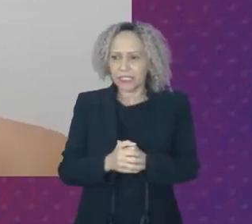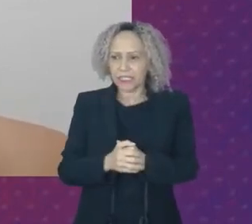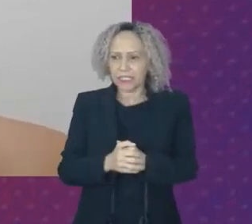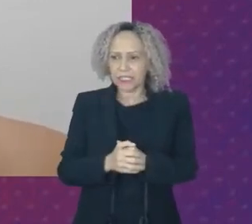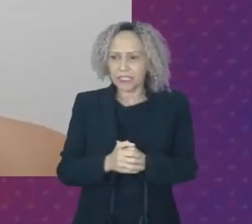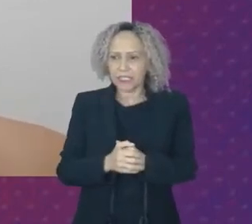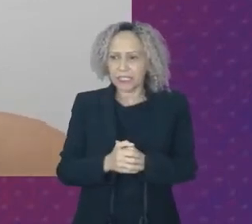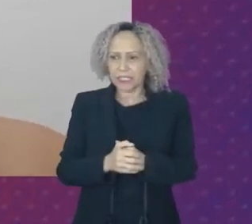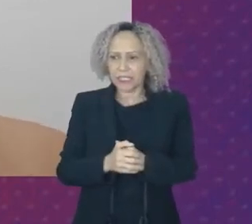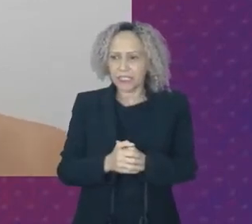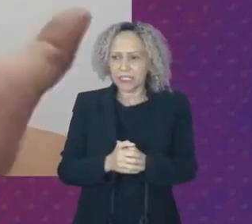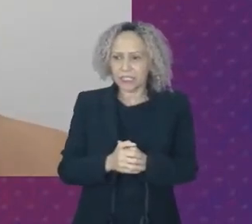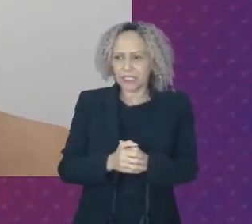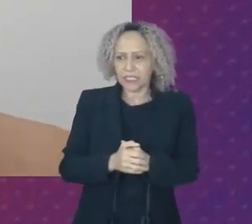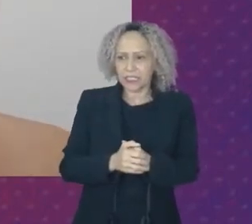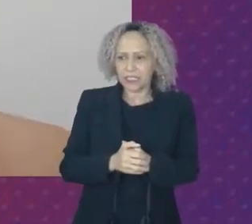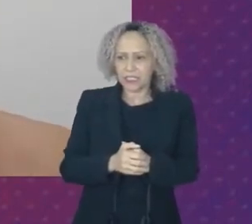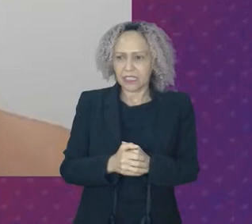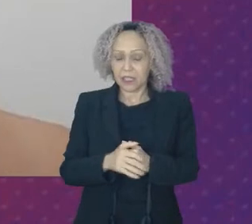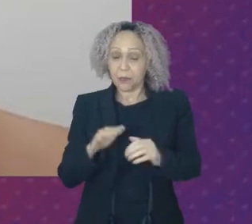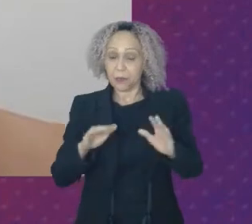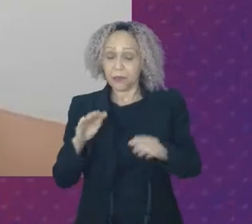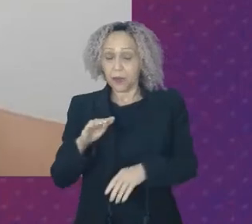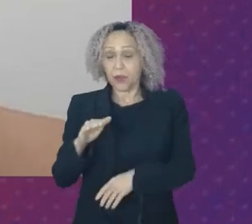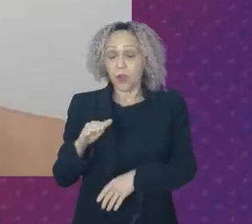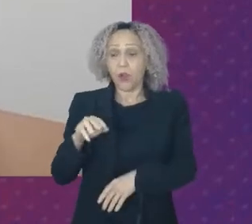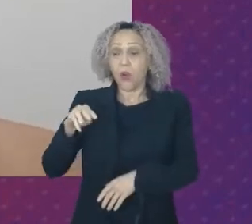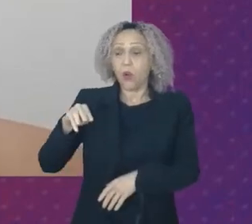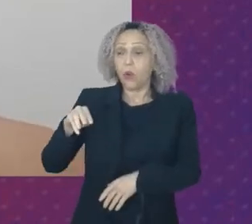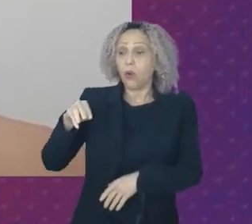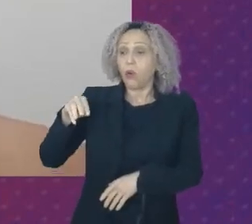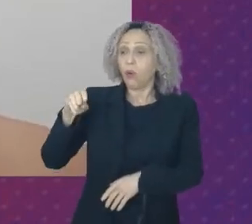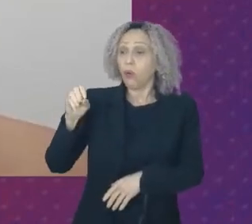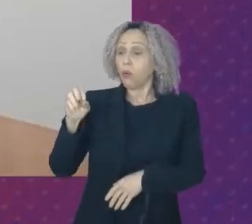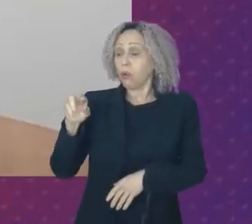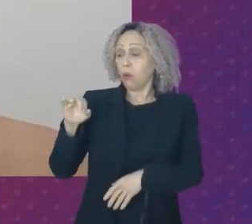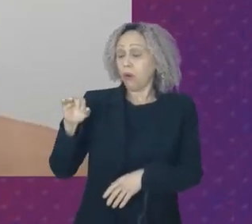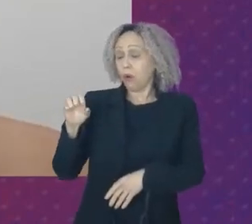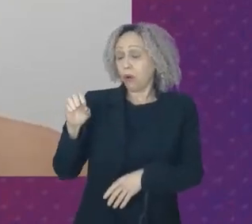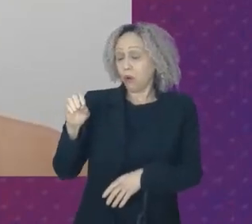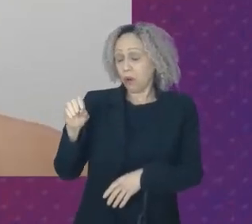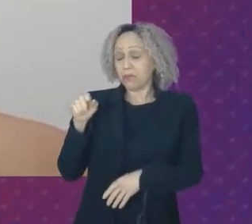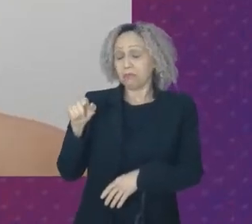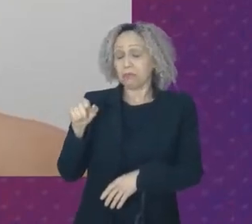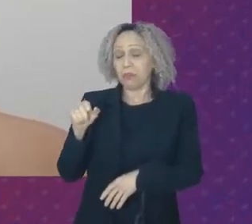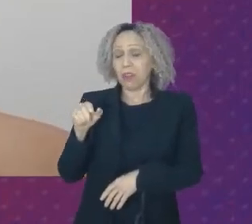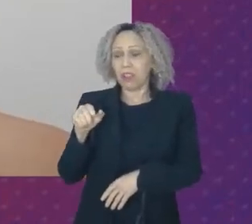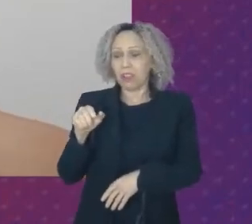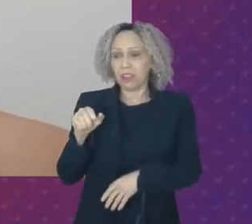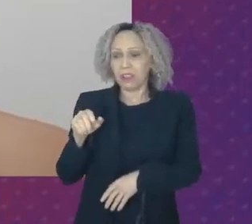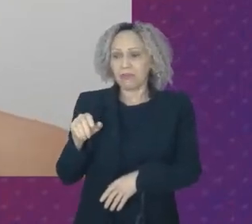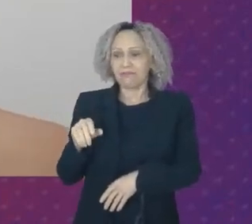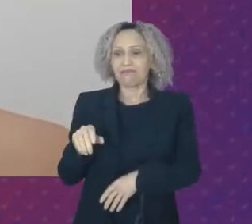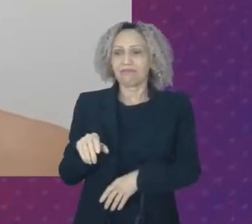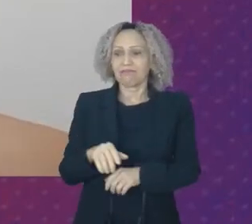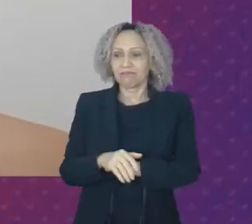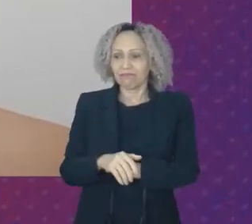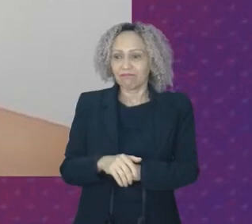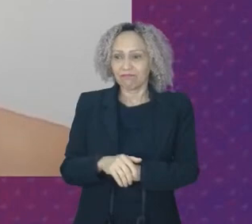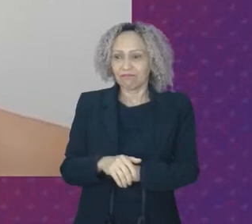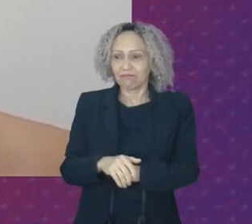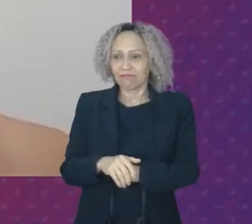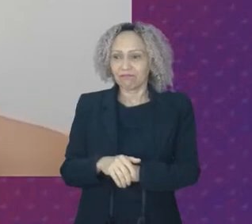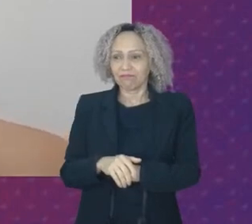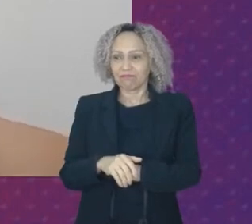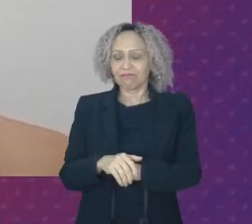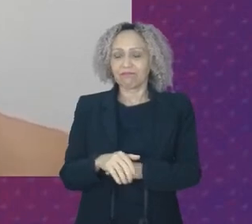lado. Inclusive, eu acredito que a comunicação ali do Boulos e ele bebeu muito da fonte da campanha do